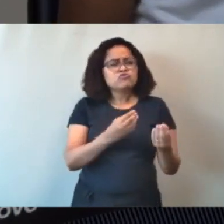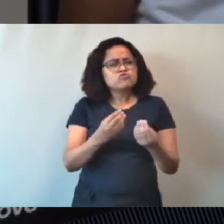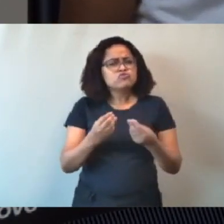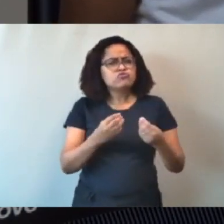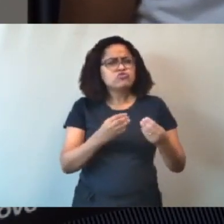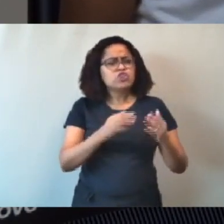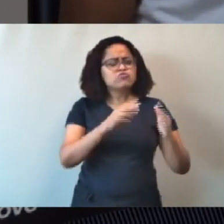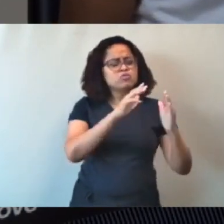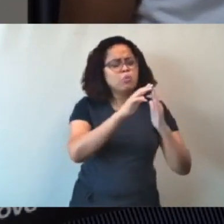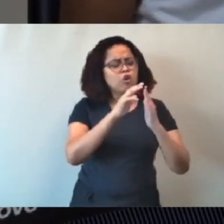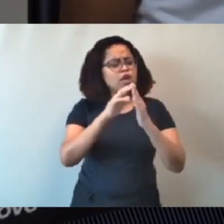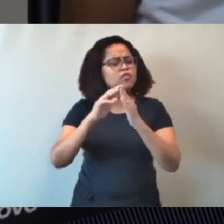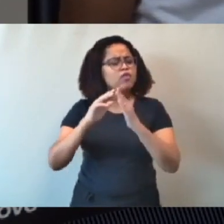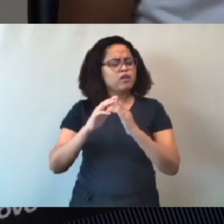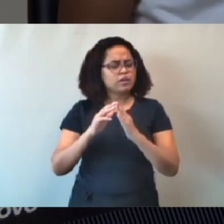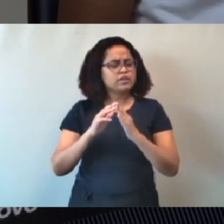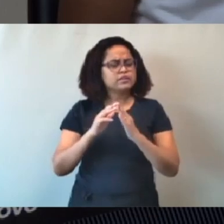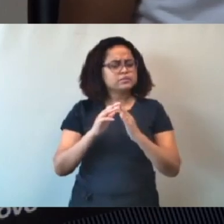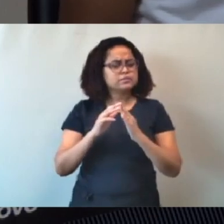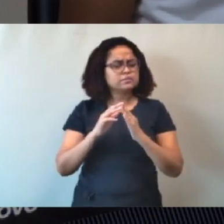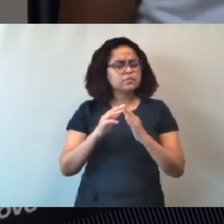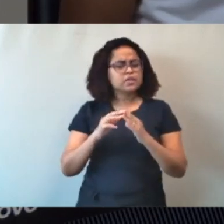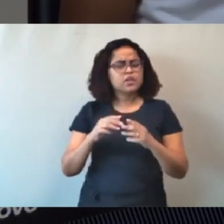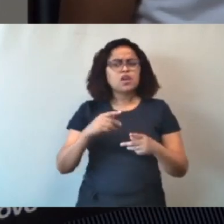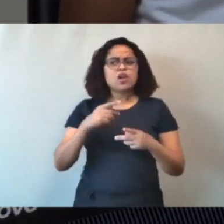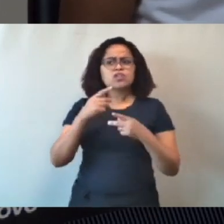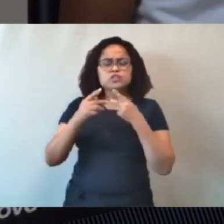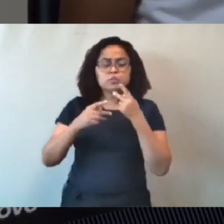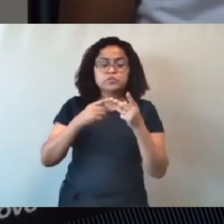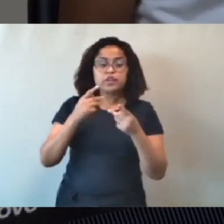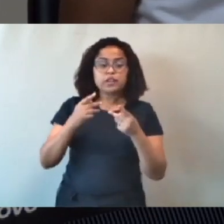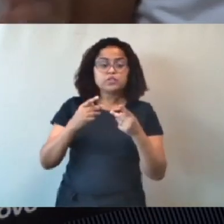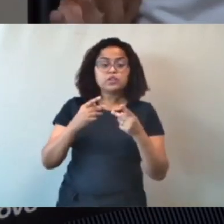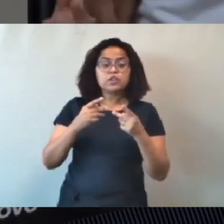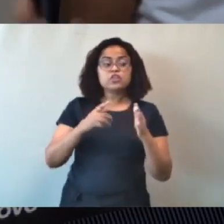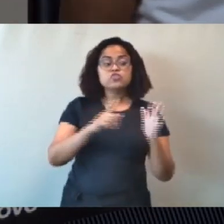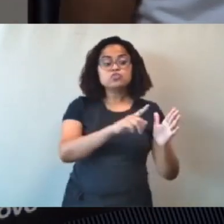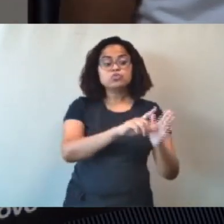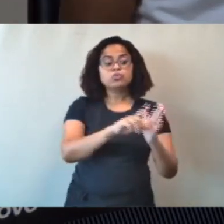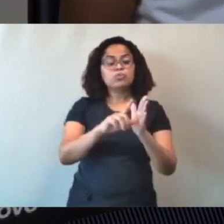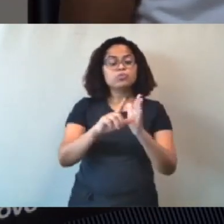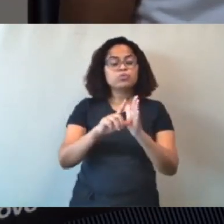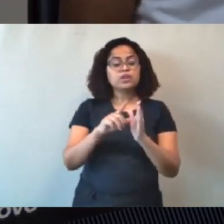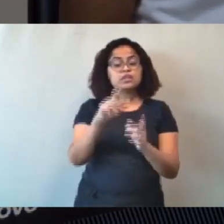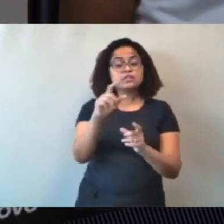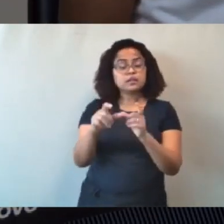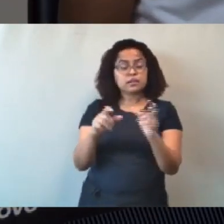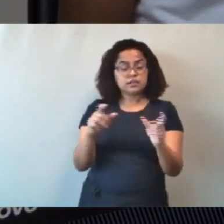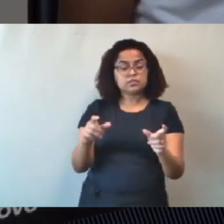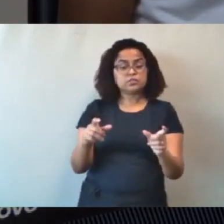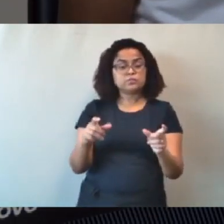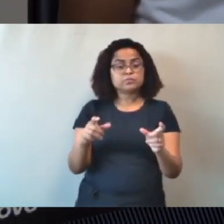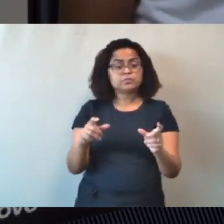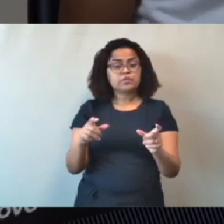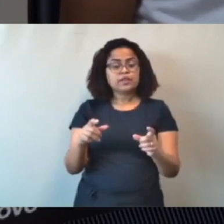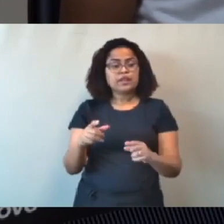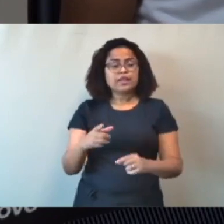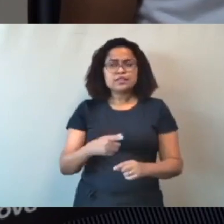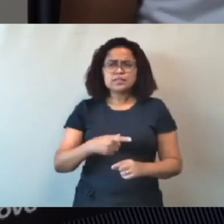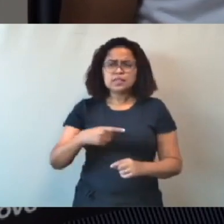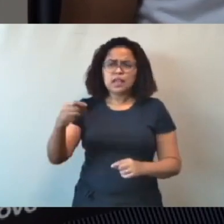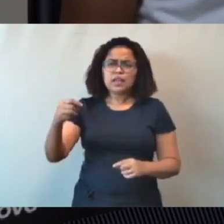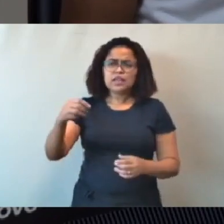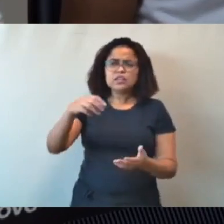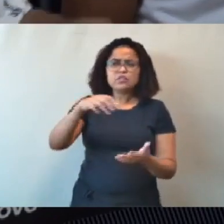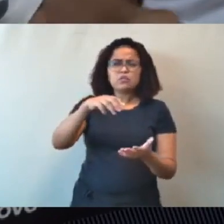disso, nós estamos falando aqui de um comerciante que está, talvez, saindo do centro da cidade, da área central,